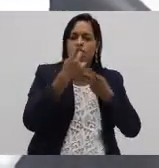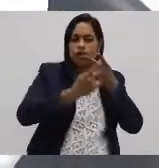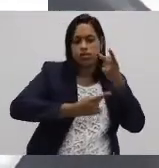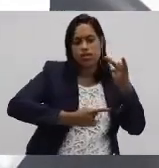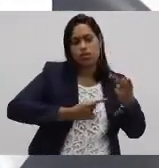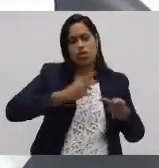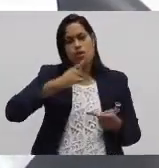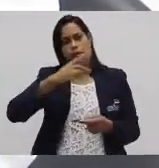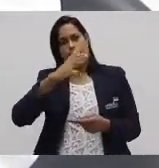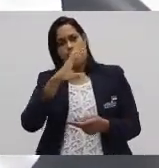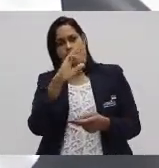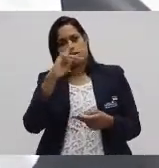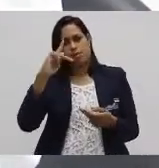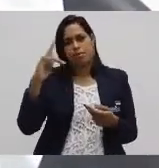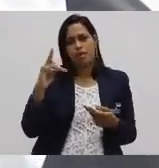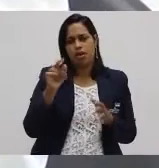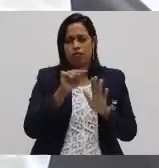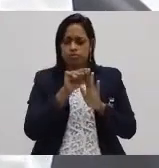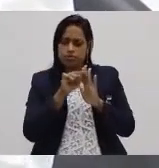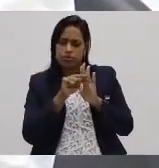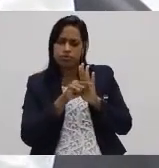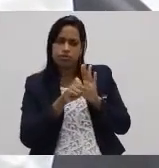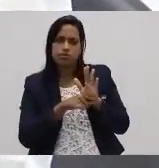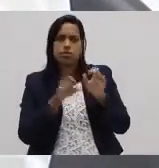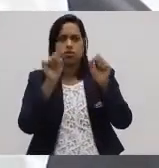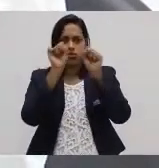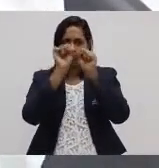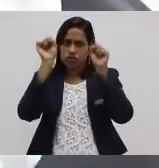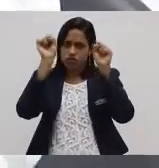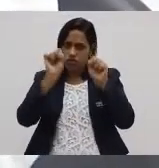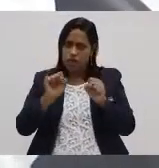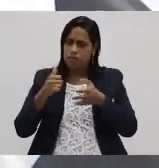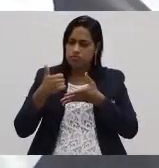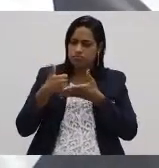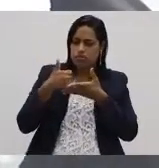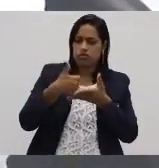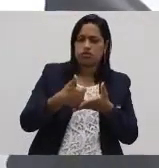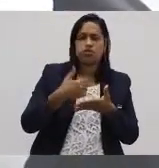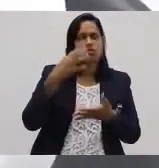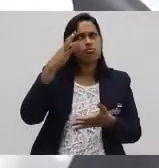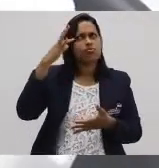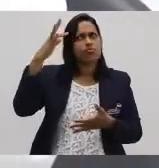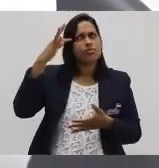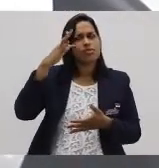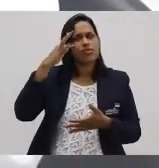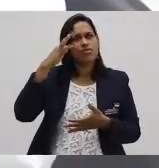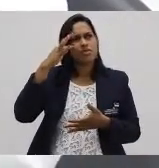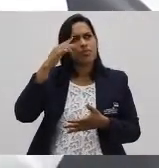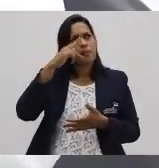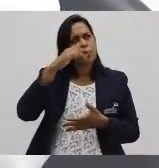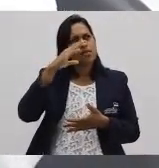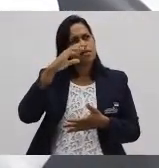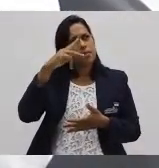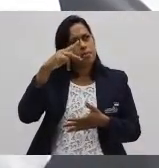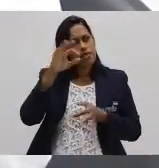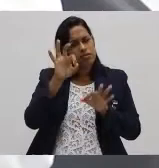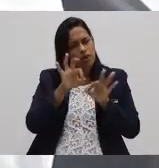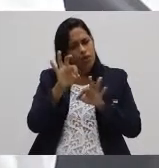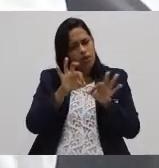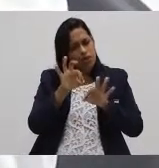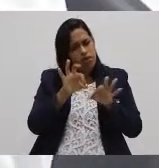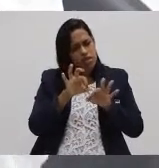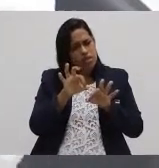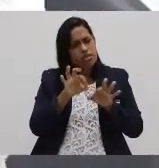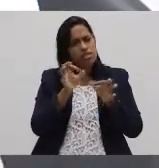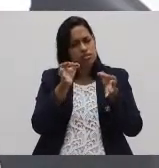planeja a produção, falamos sobre alguns sistemas que apoiam o PCP, mas imagina, o PCP programa tudo está ocorrendo como